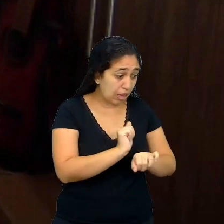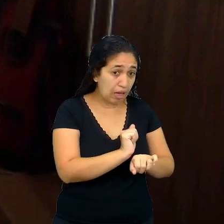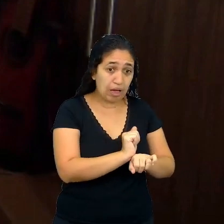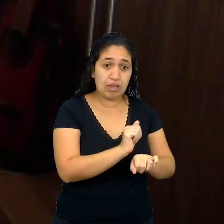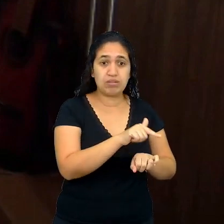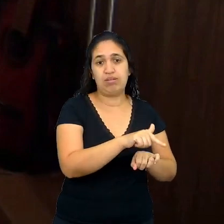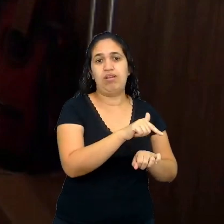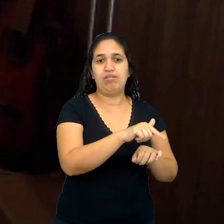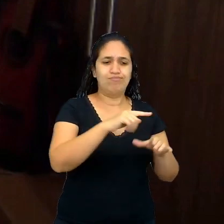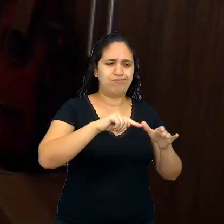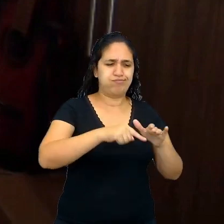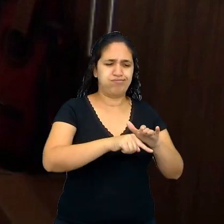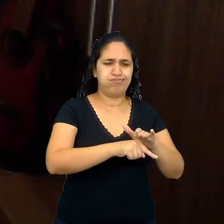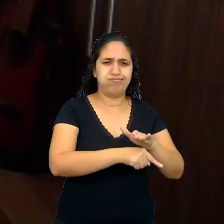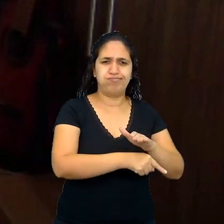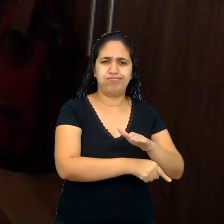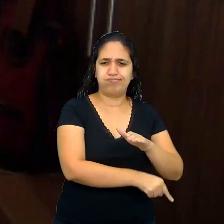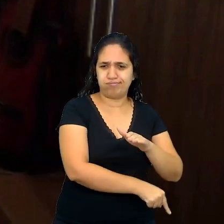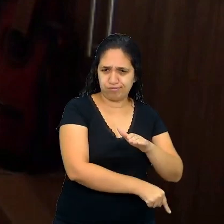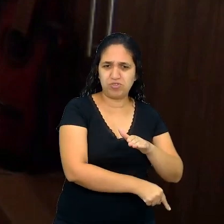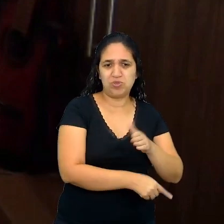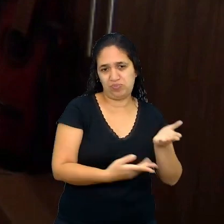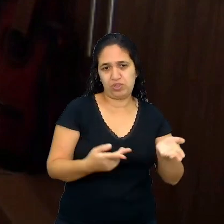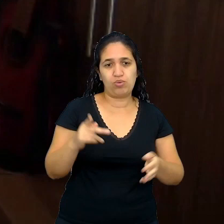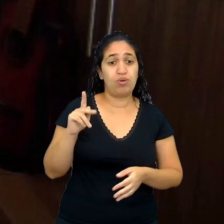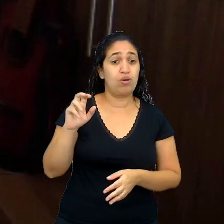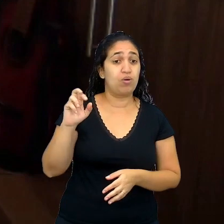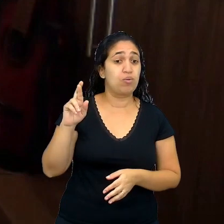altas profundidades, como no pré-sal, por exemplo, né?